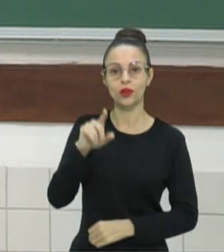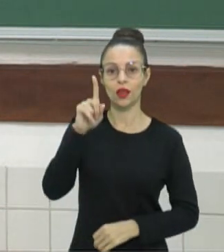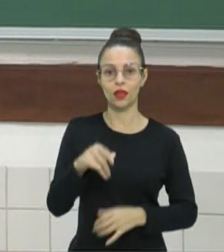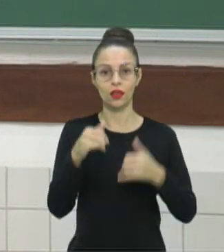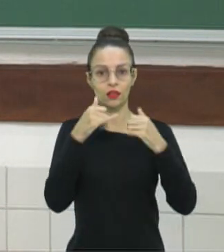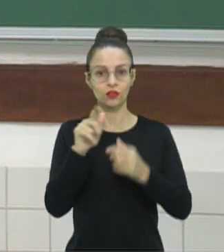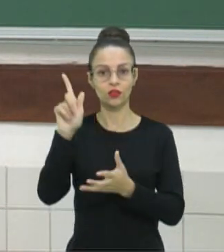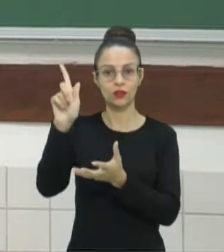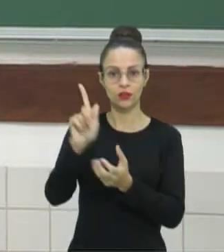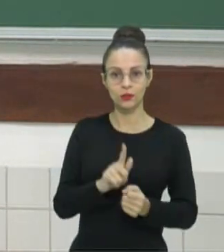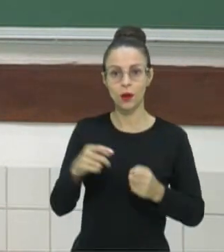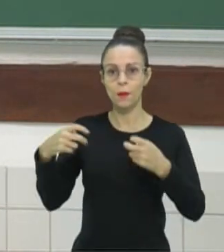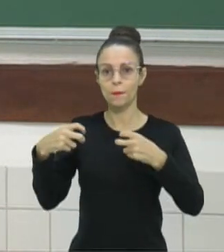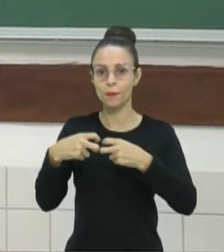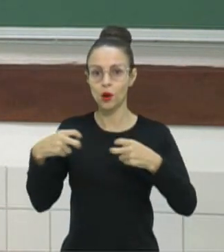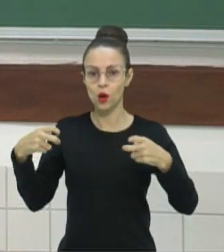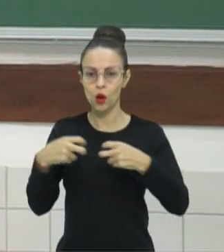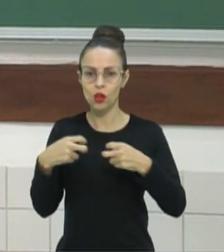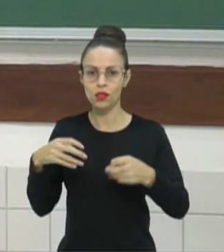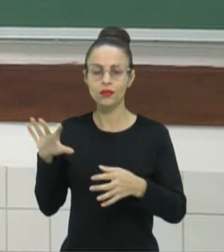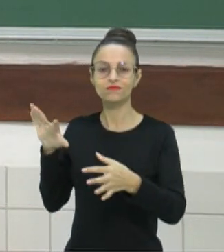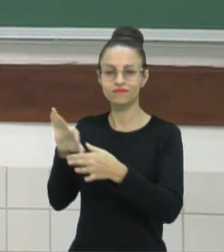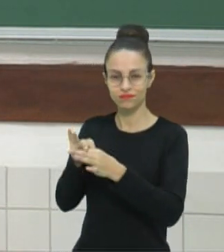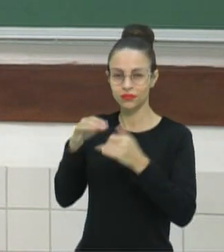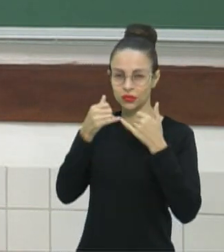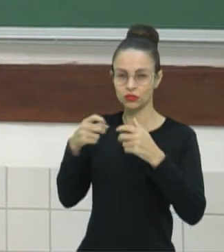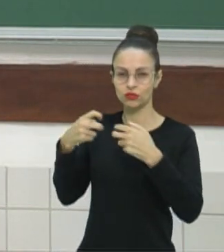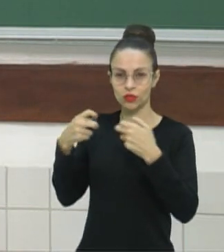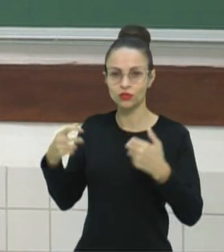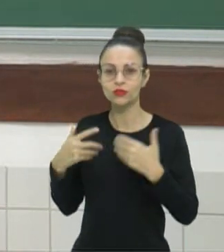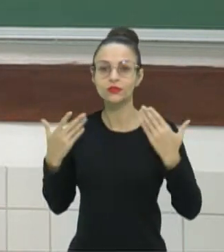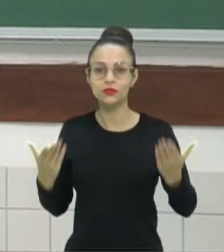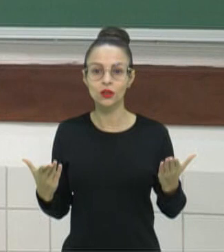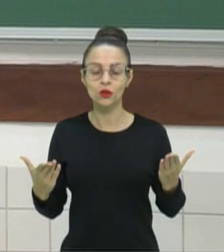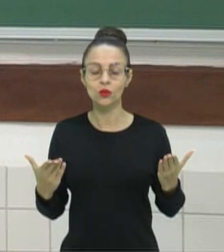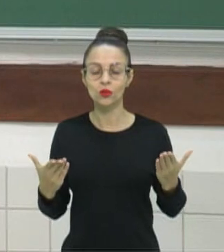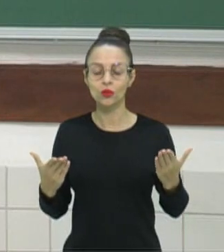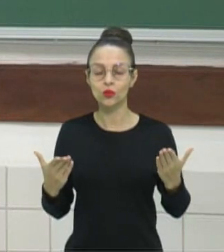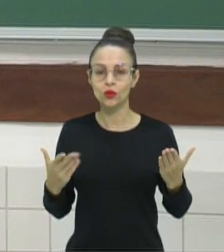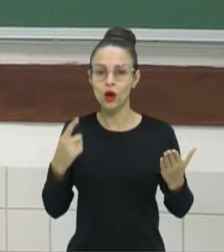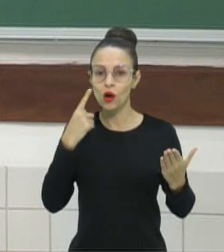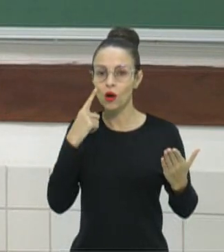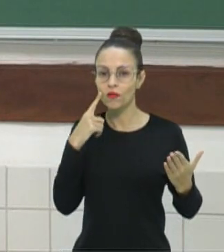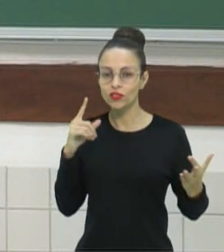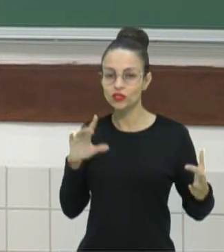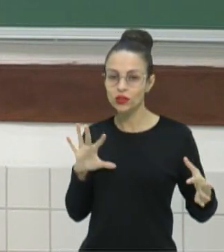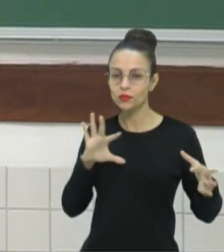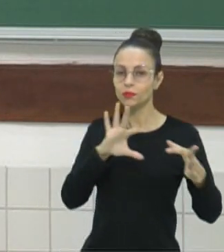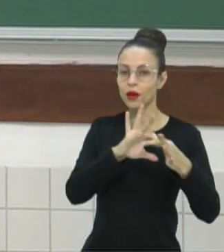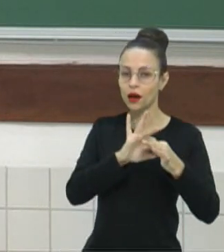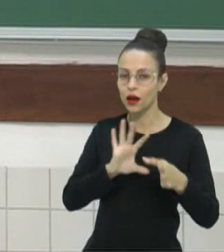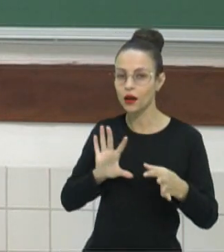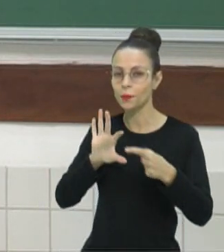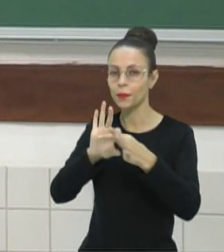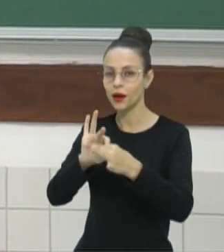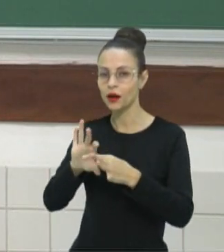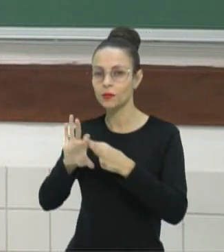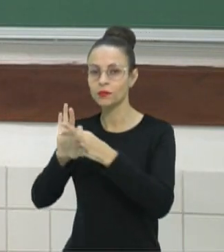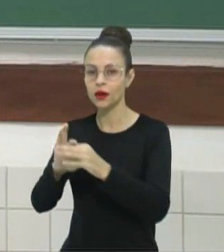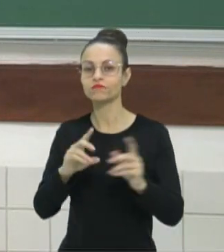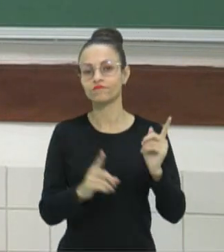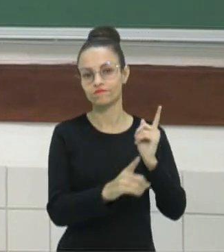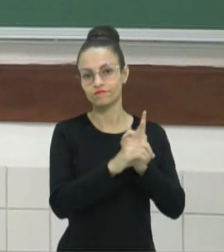gravitacional, molas e elásticos, energia elástica, certo? Então essas palavrinhas-chave, elas demonstram o tipo de